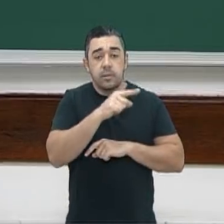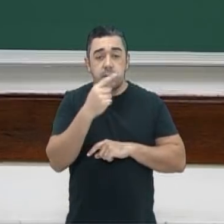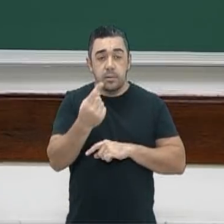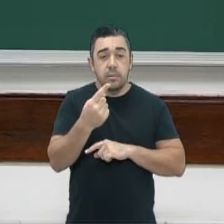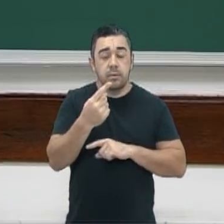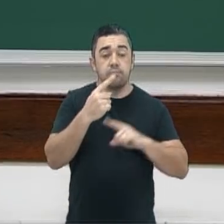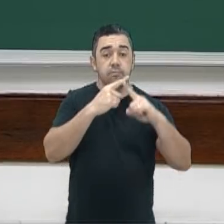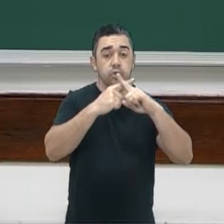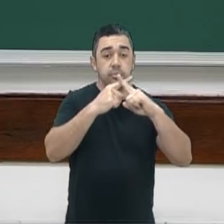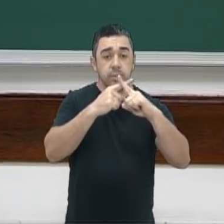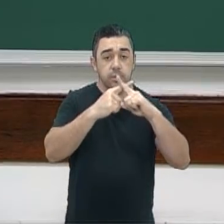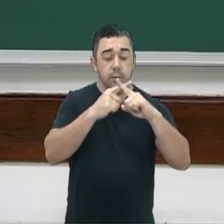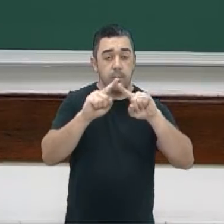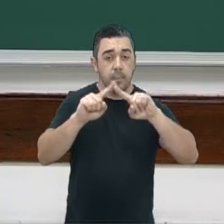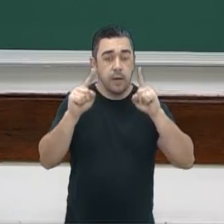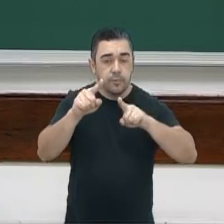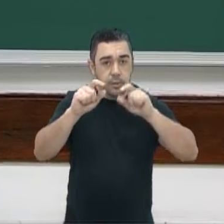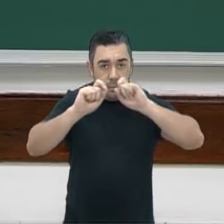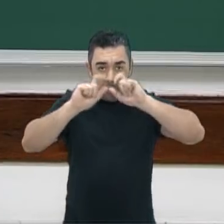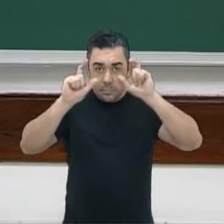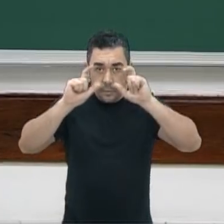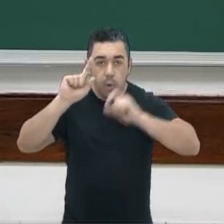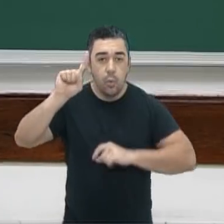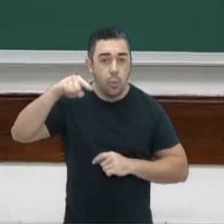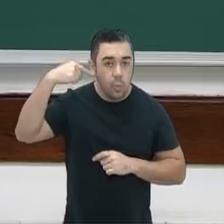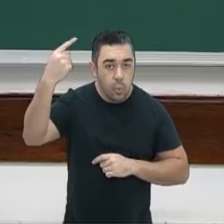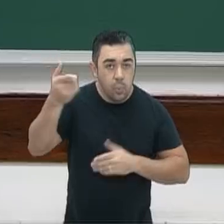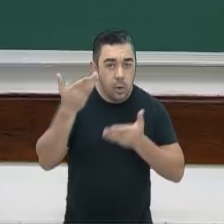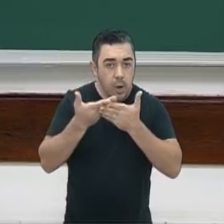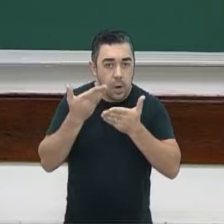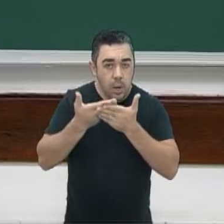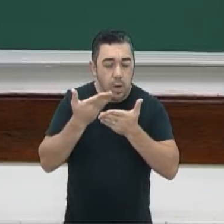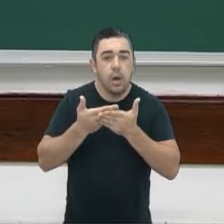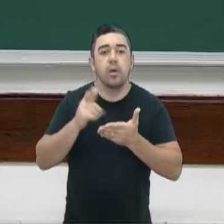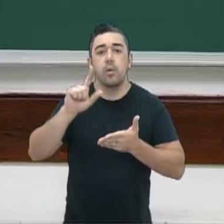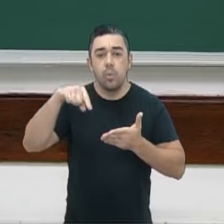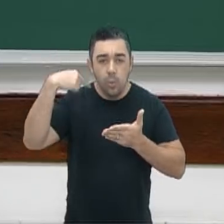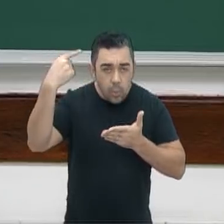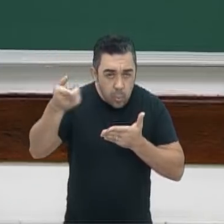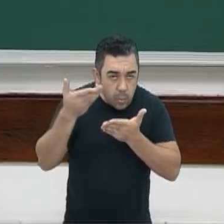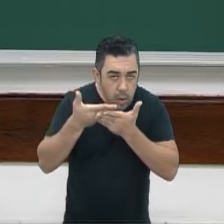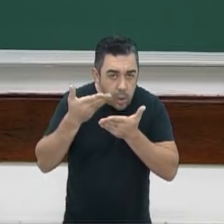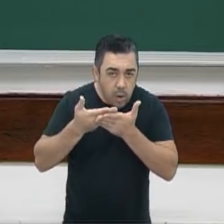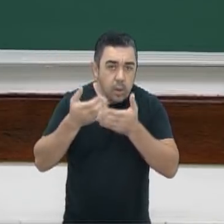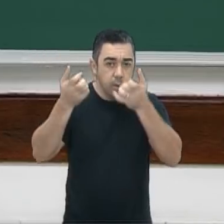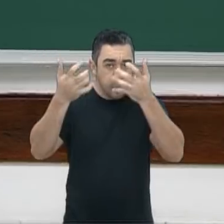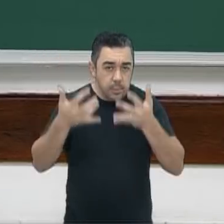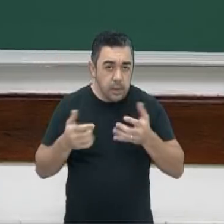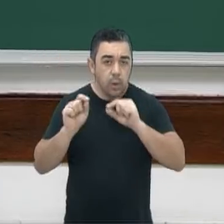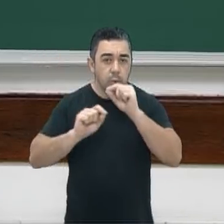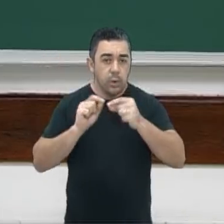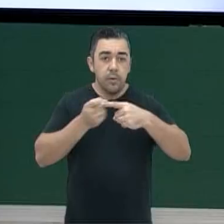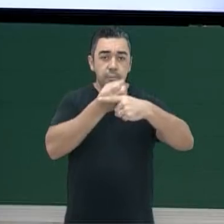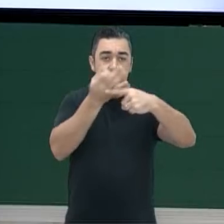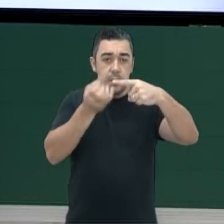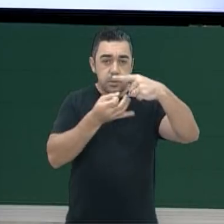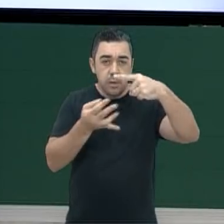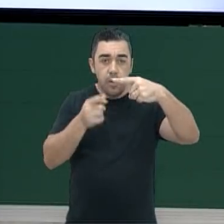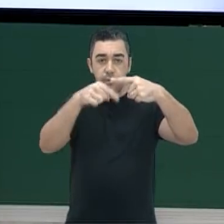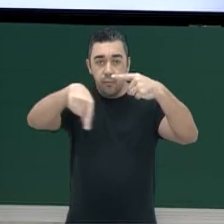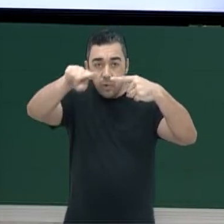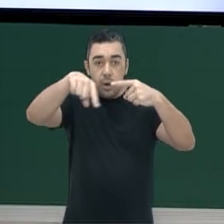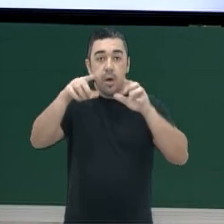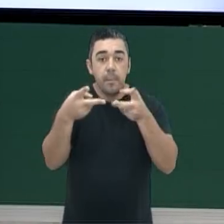fiquem bem atentos, porque na próxima aula e nas próximas aulas que a gente vai falar sobre fração, vocês vão